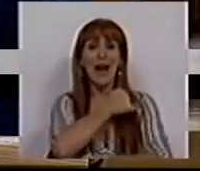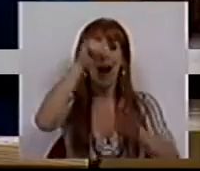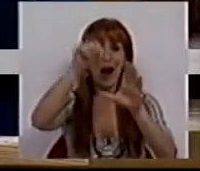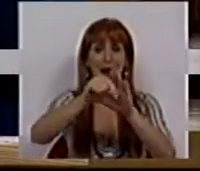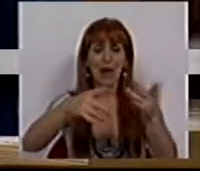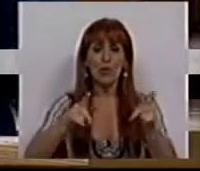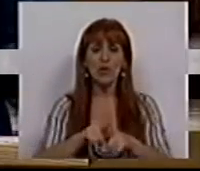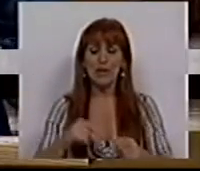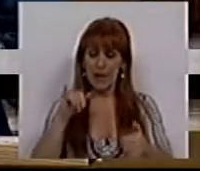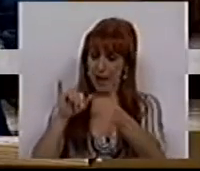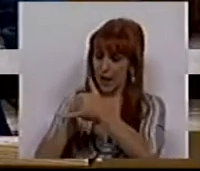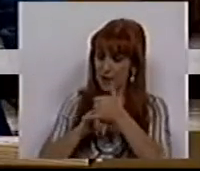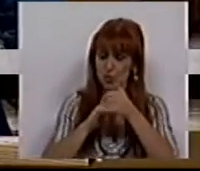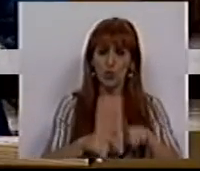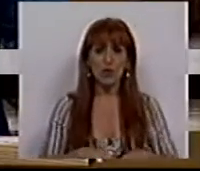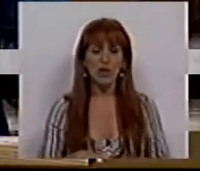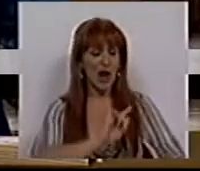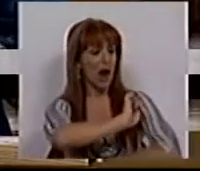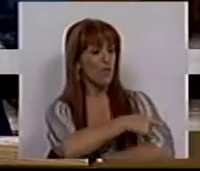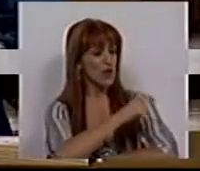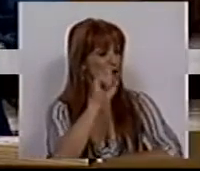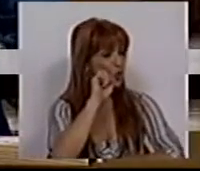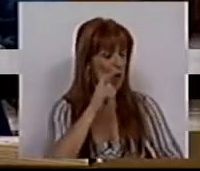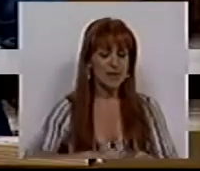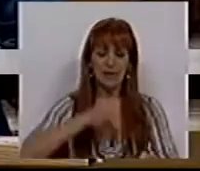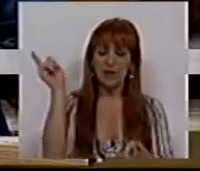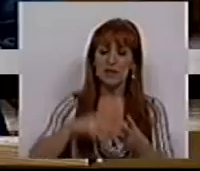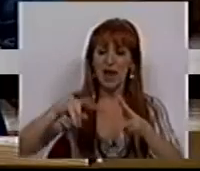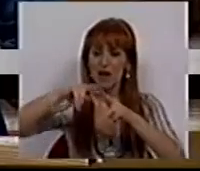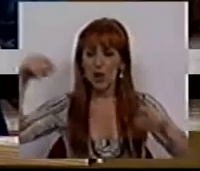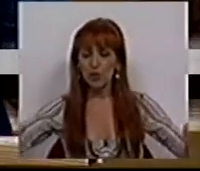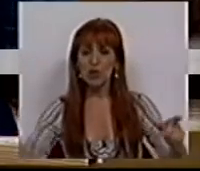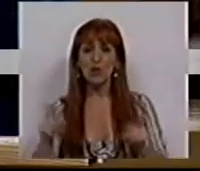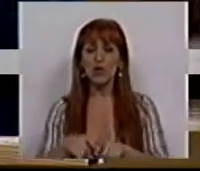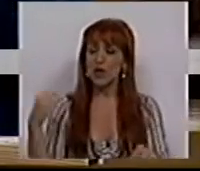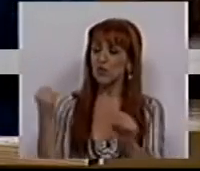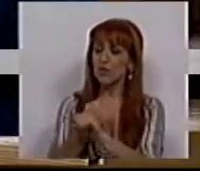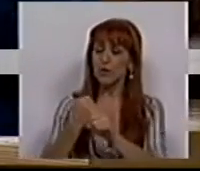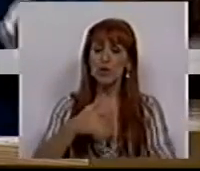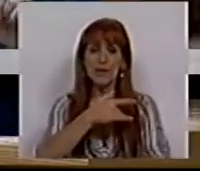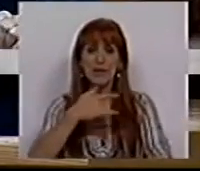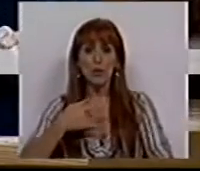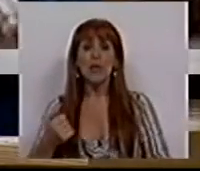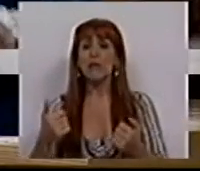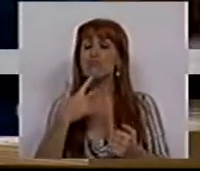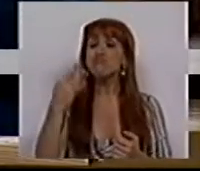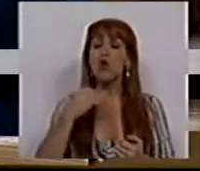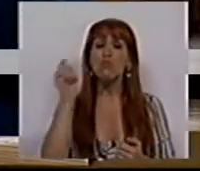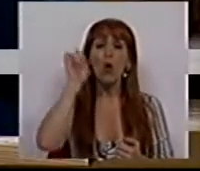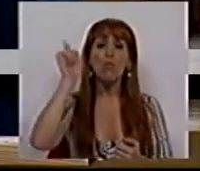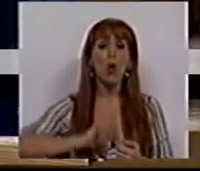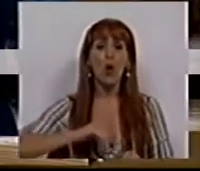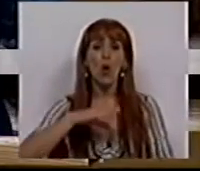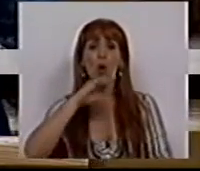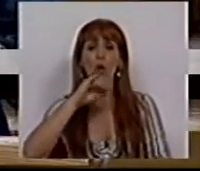doméstica, as associações, as forças de segurança, as autarquias, os serviços de saúde e todas e